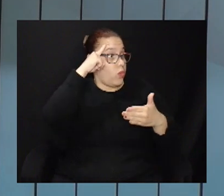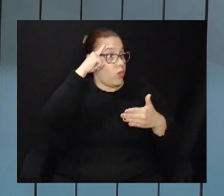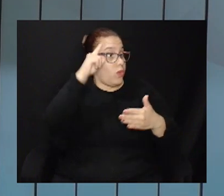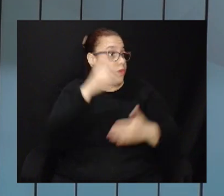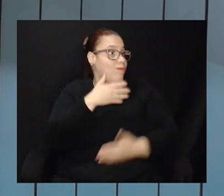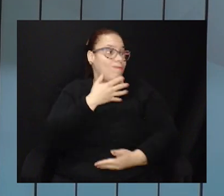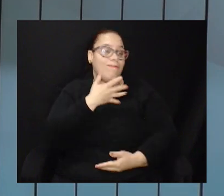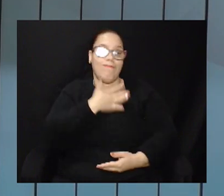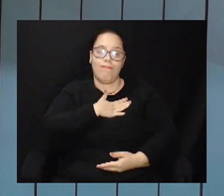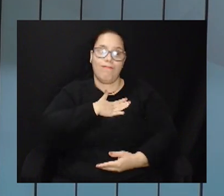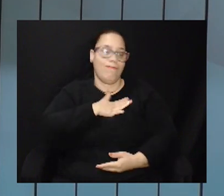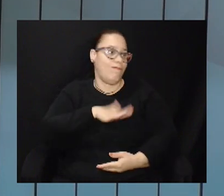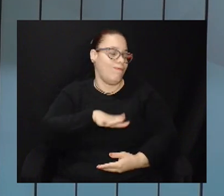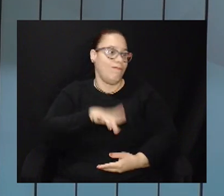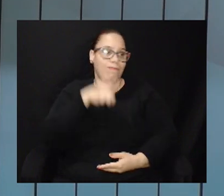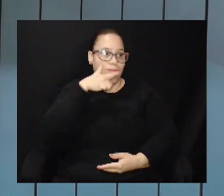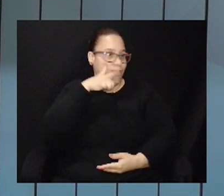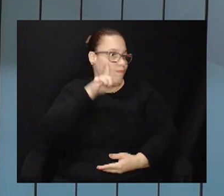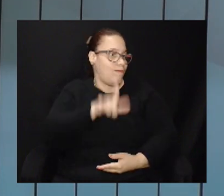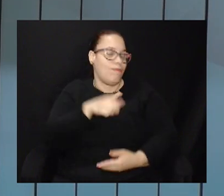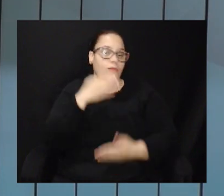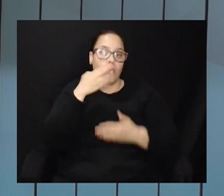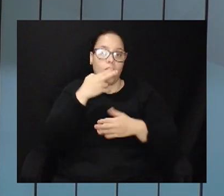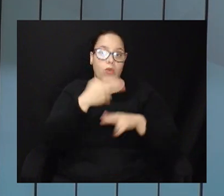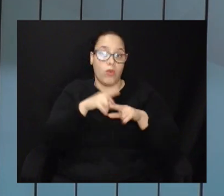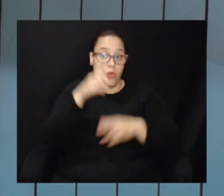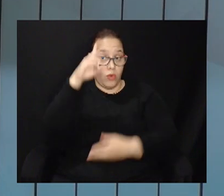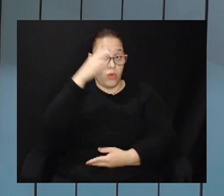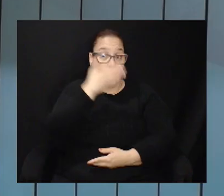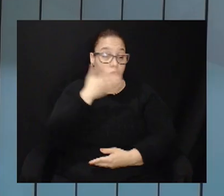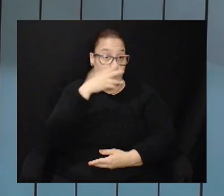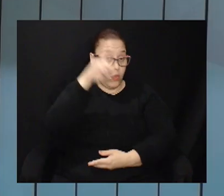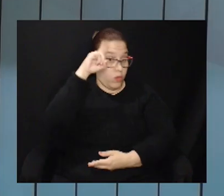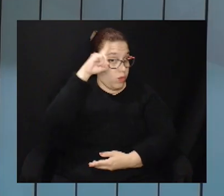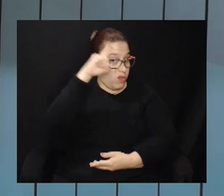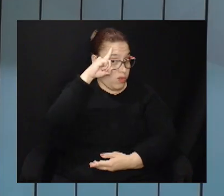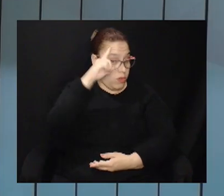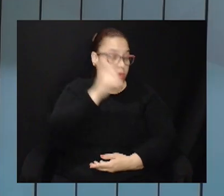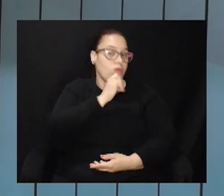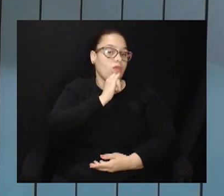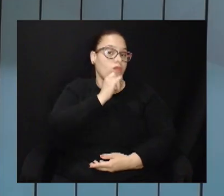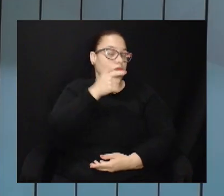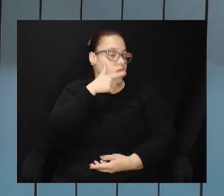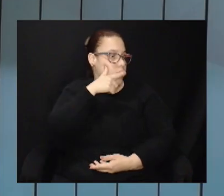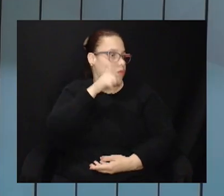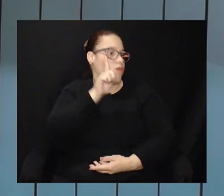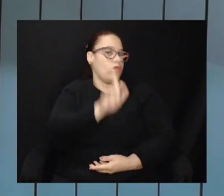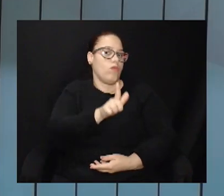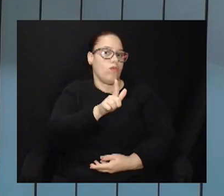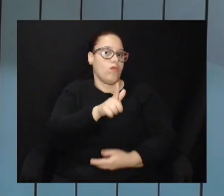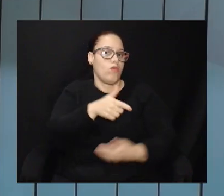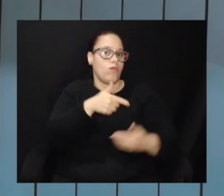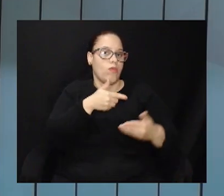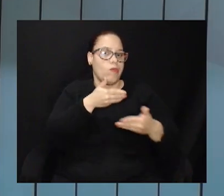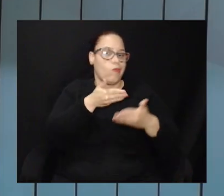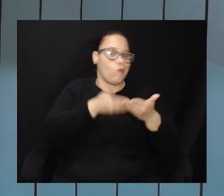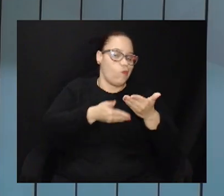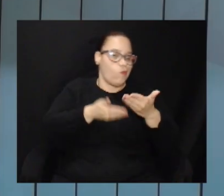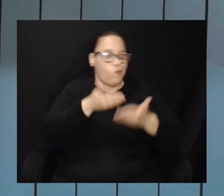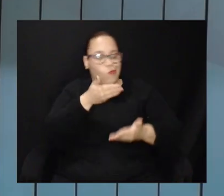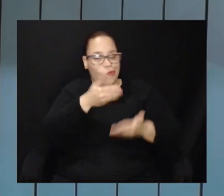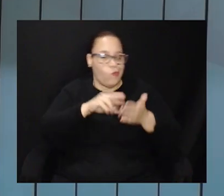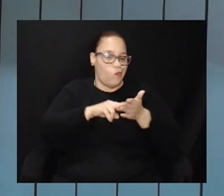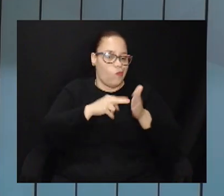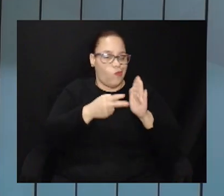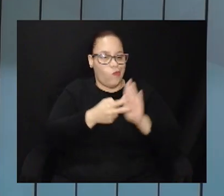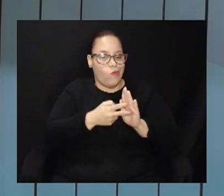ficar sem um doce no dia a dia, por exemplo. A gente consegue, então, trabalhar nessa questão de saber exatamente qual